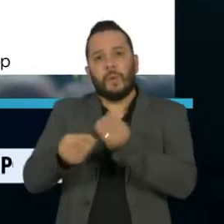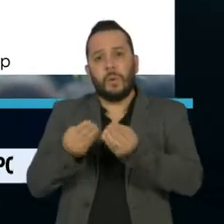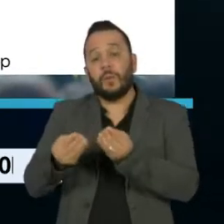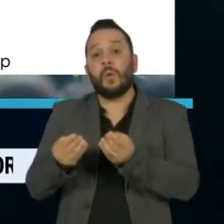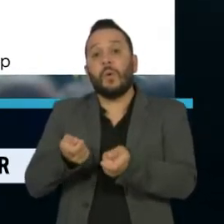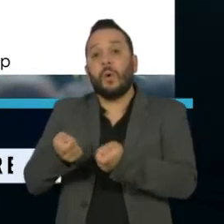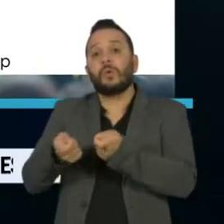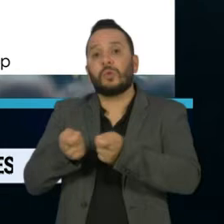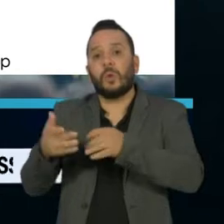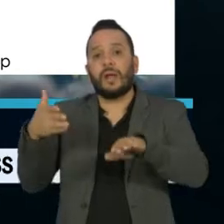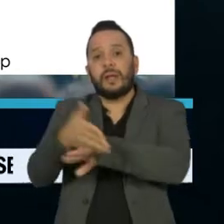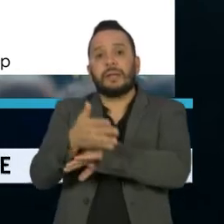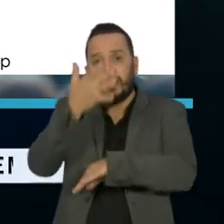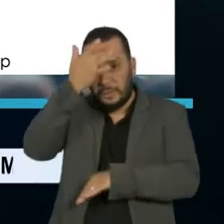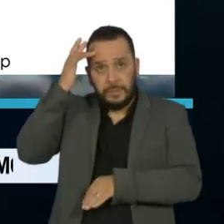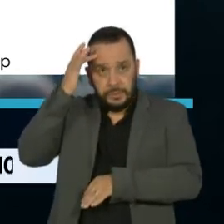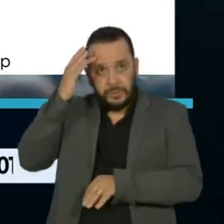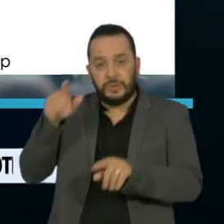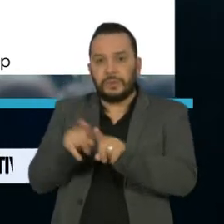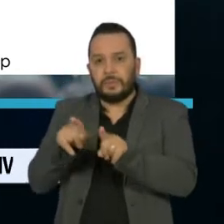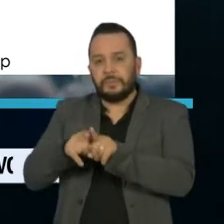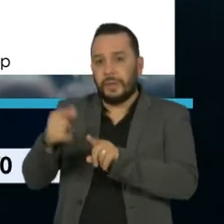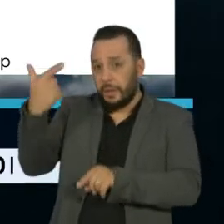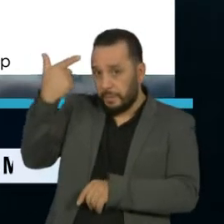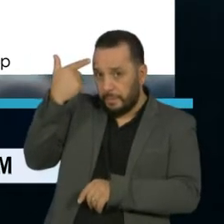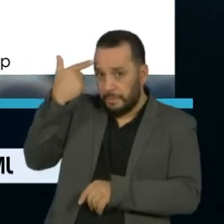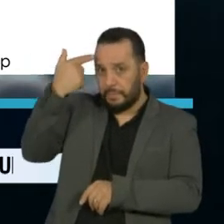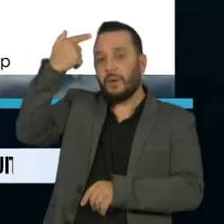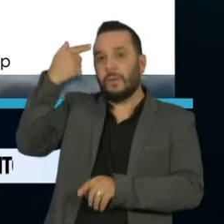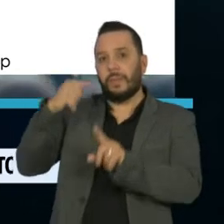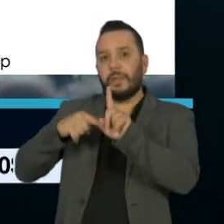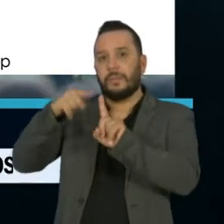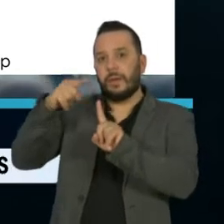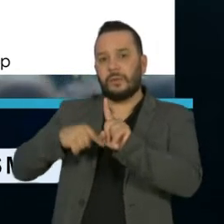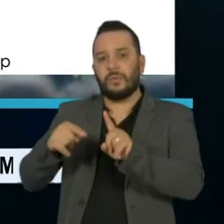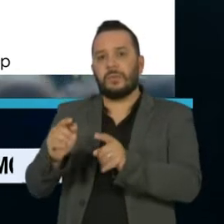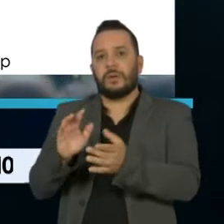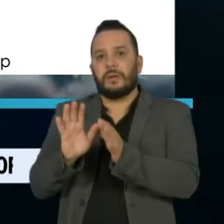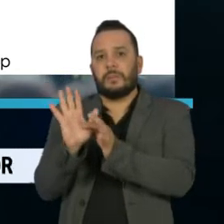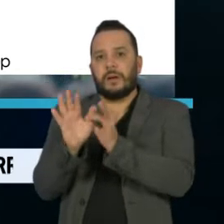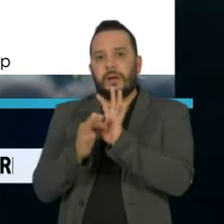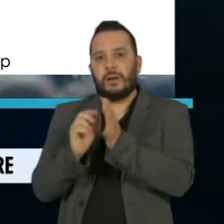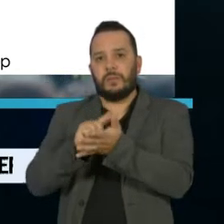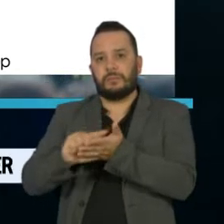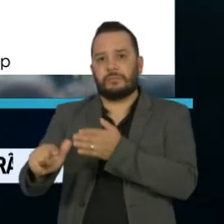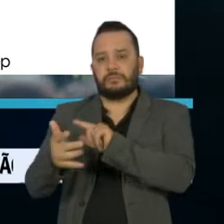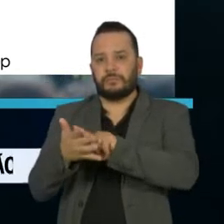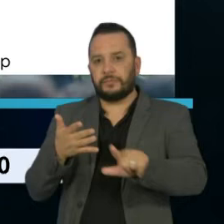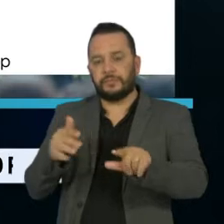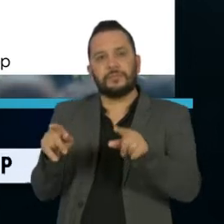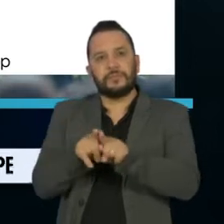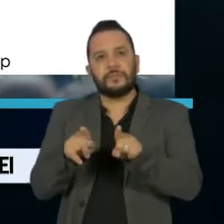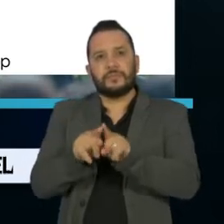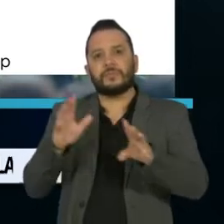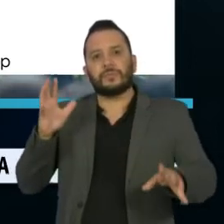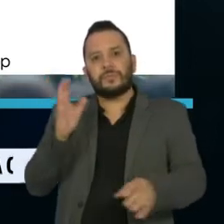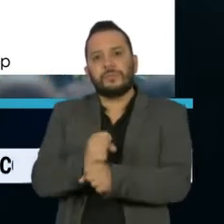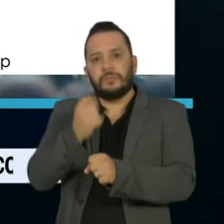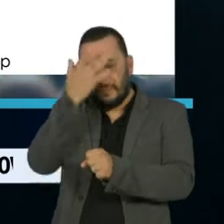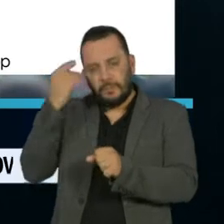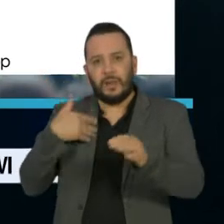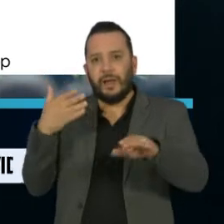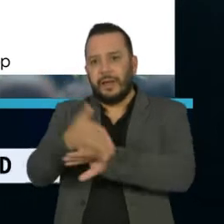da entrada de clientes, com medição de temperatura e higienização das mãos. Limitação do número de pessoas.